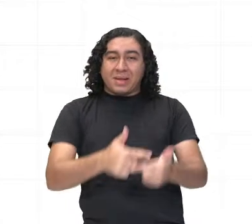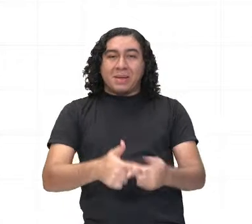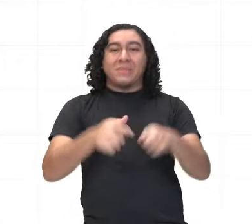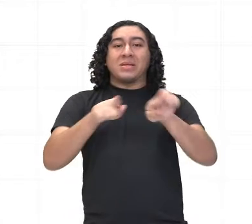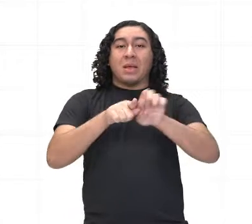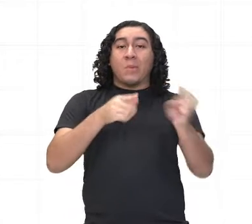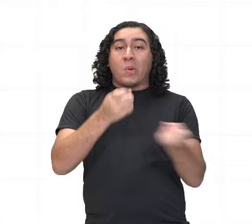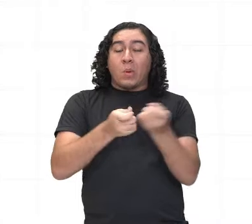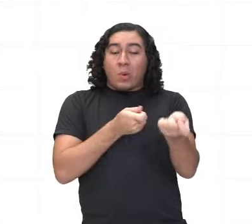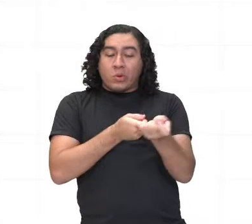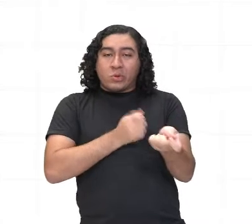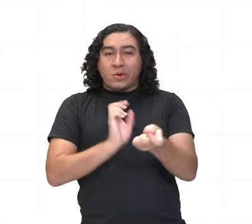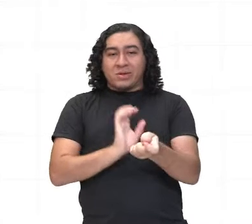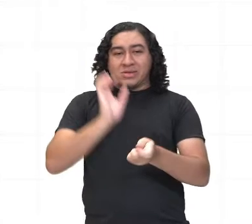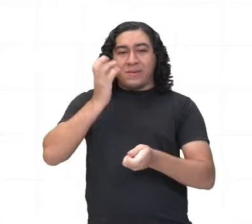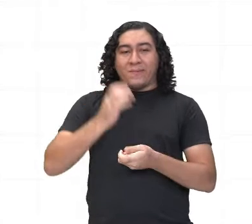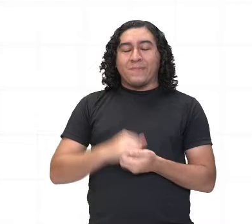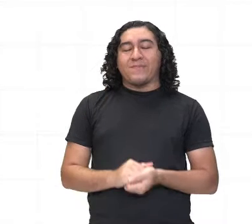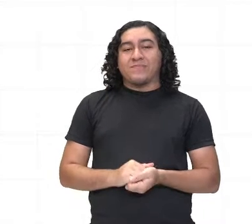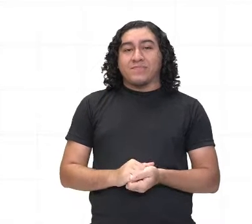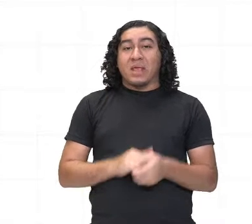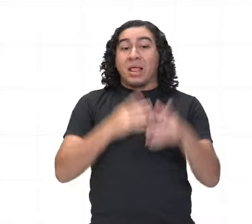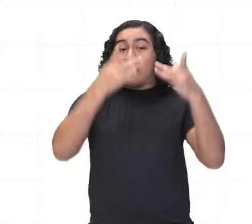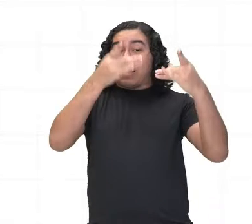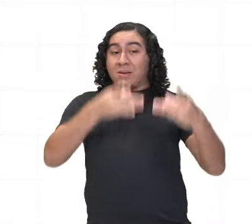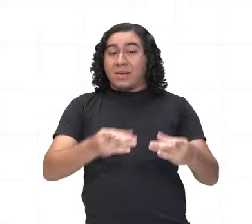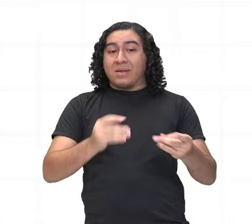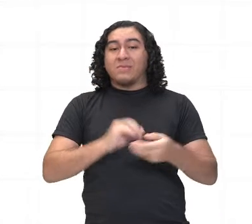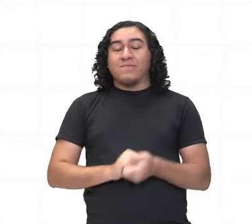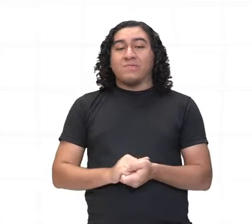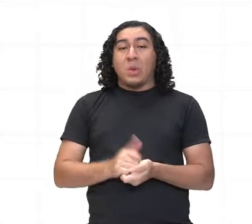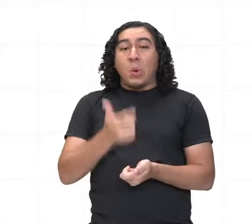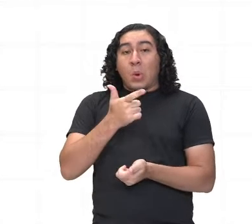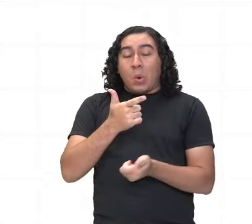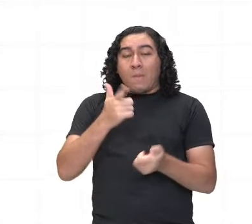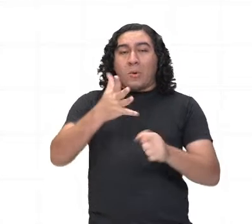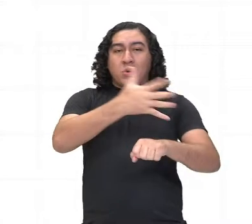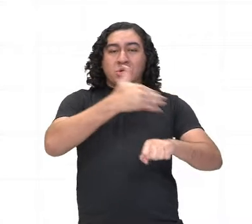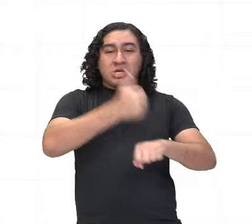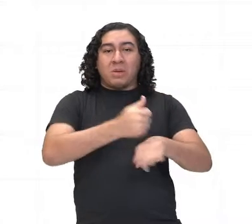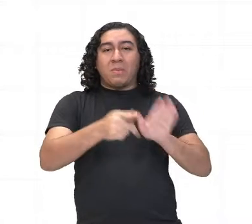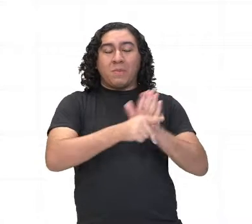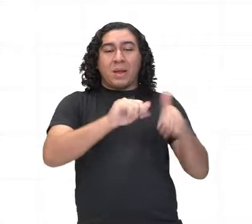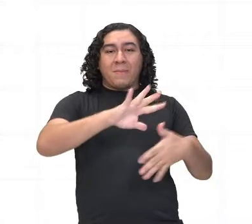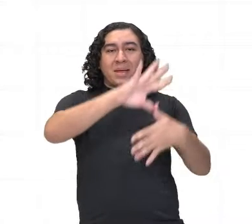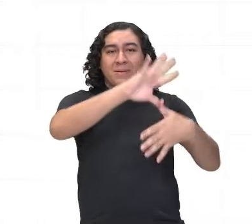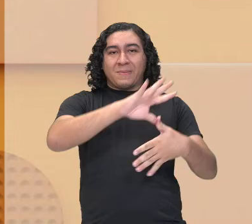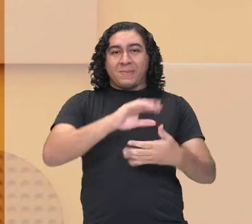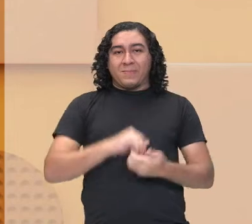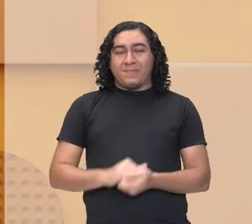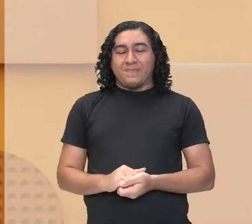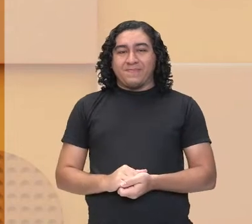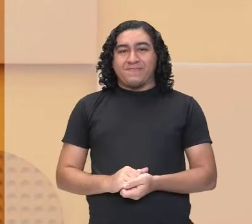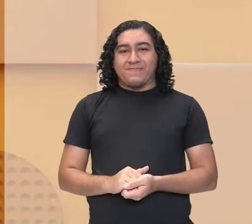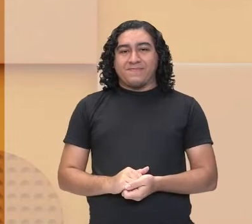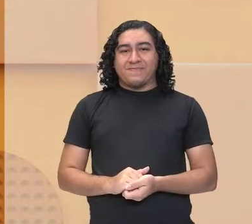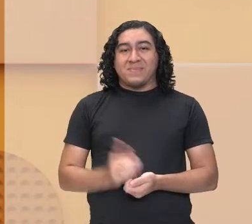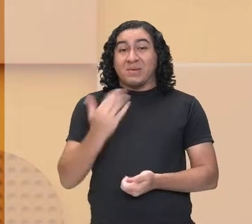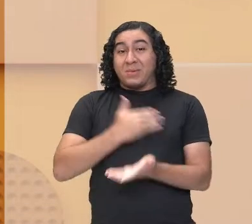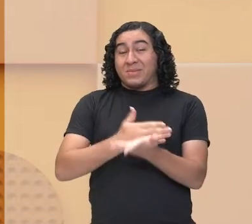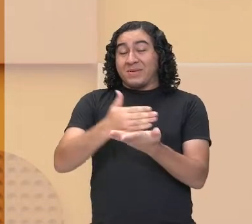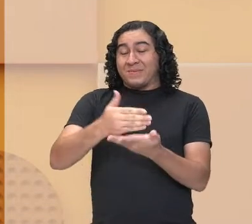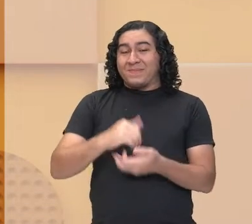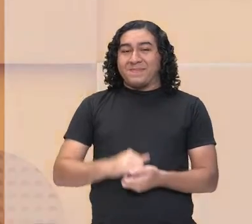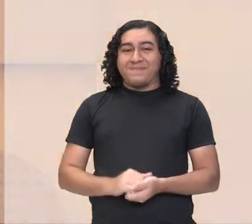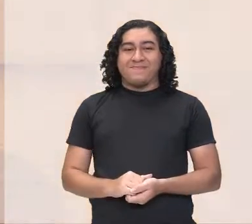e conciliação, e o detalhamento, a conquista da América, o encontro de dois mundos. Vamos então à